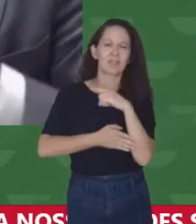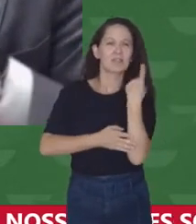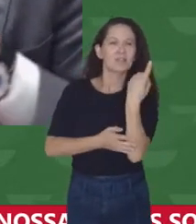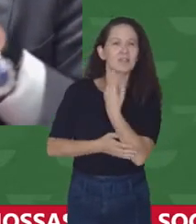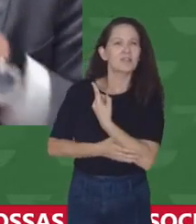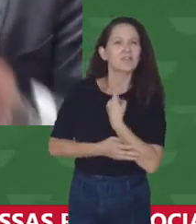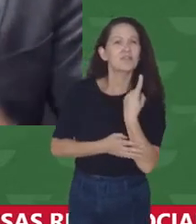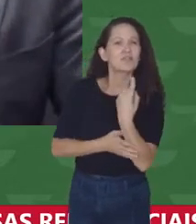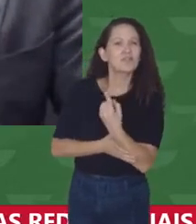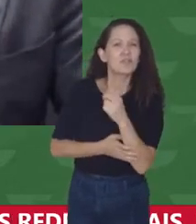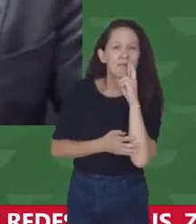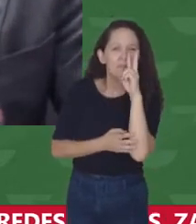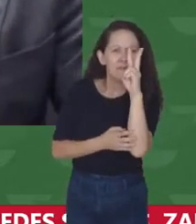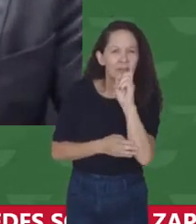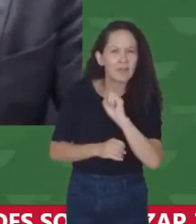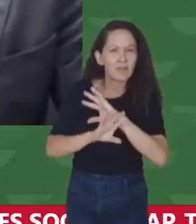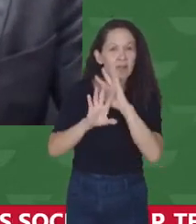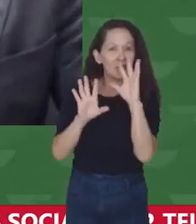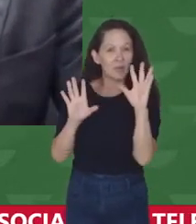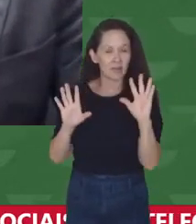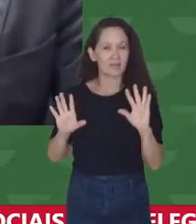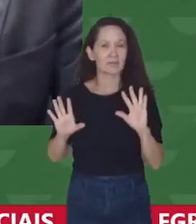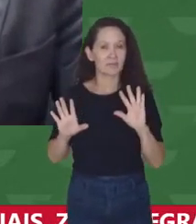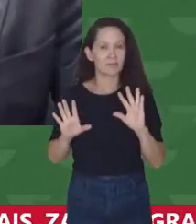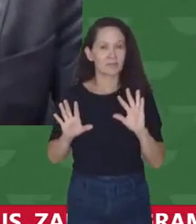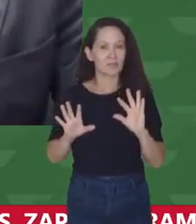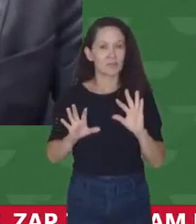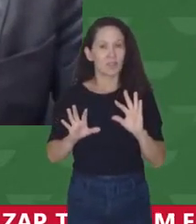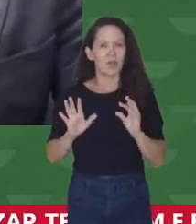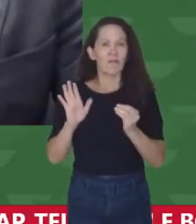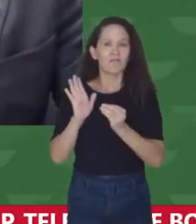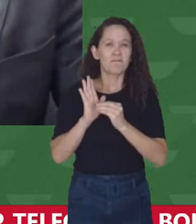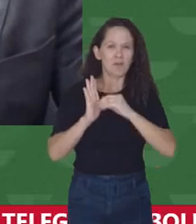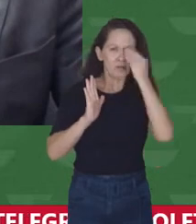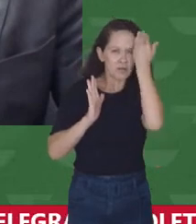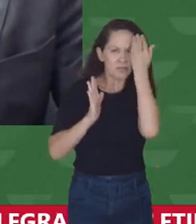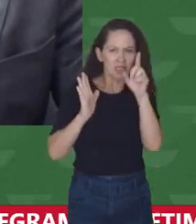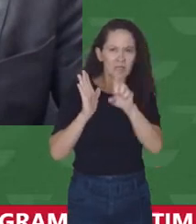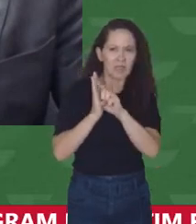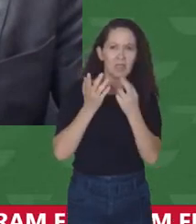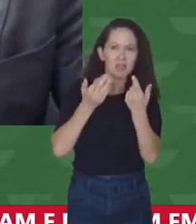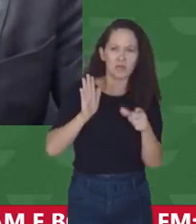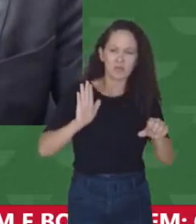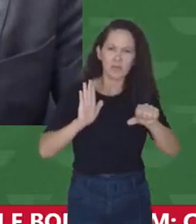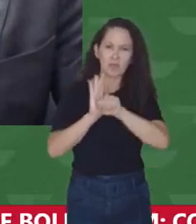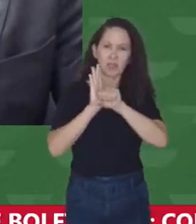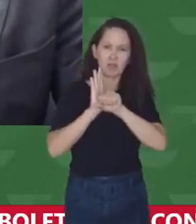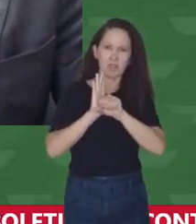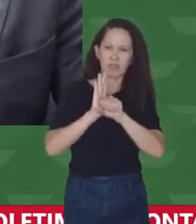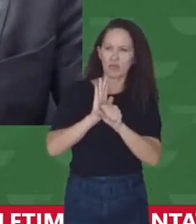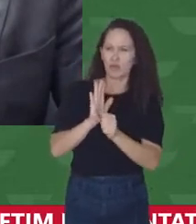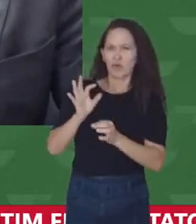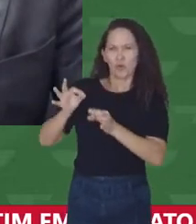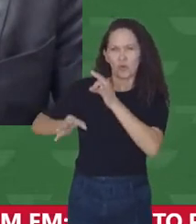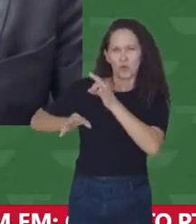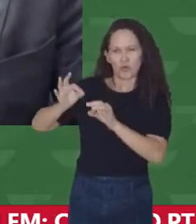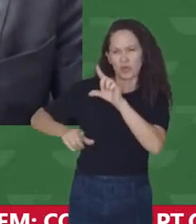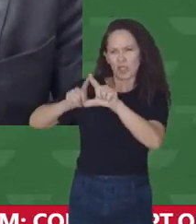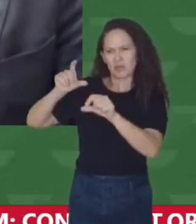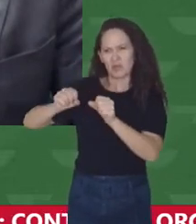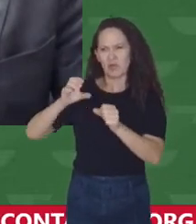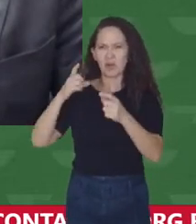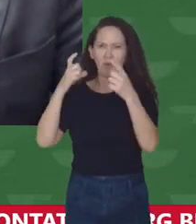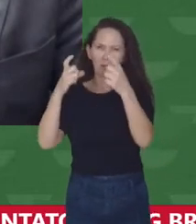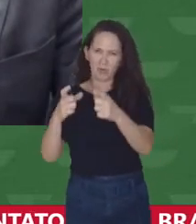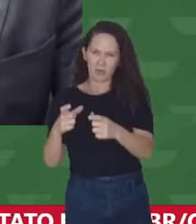um processo injusto, ilegal, criminoso, conduzido por um juiz parcial.